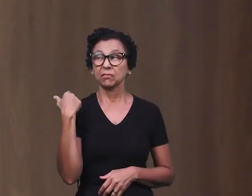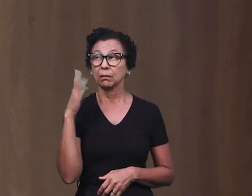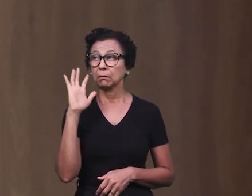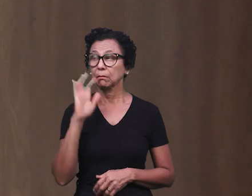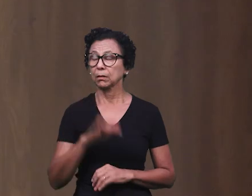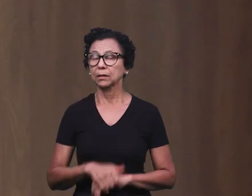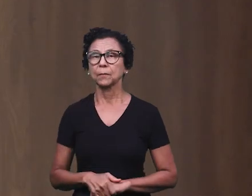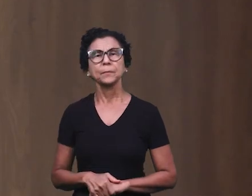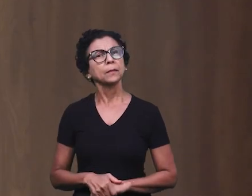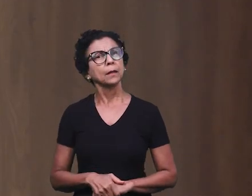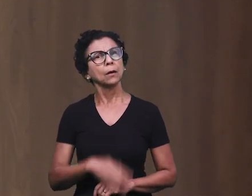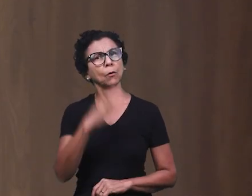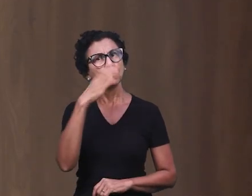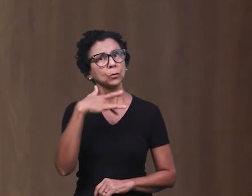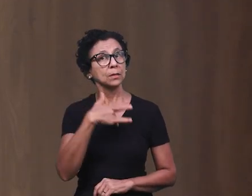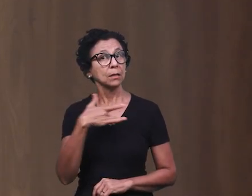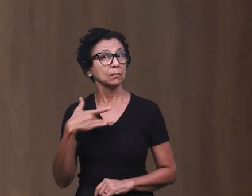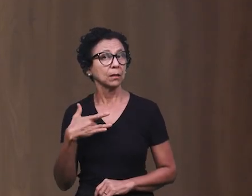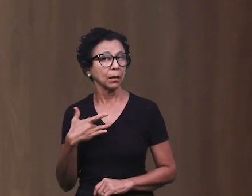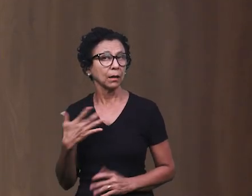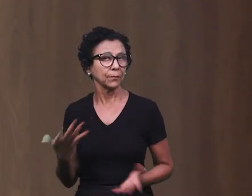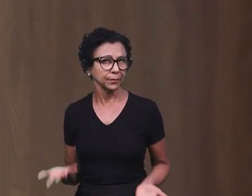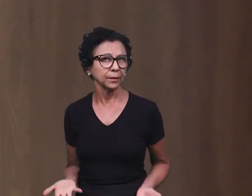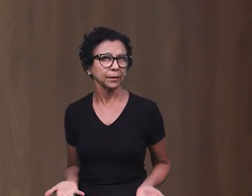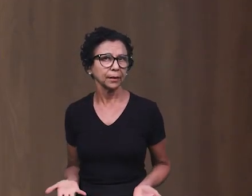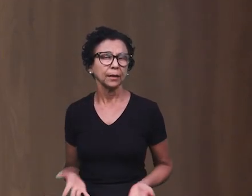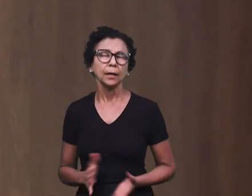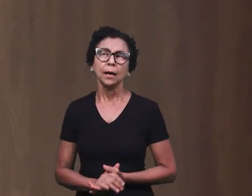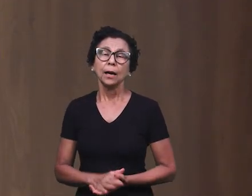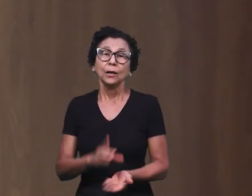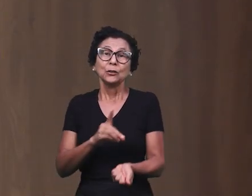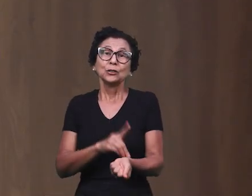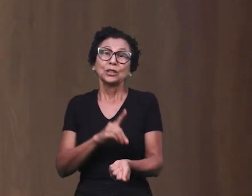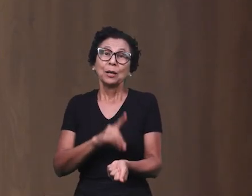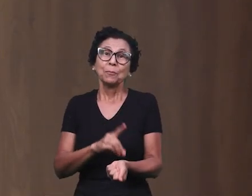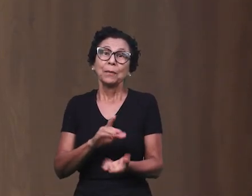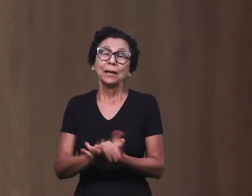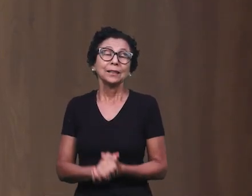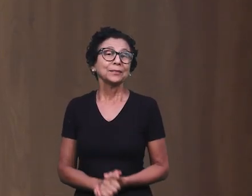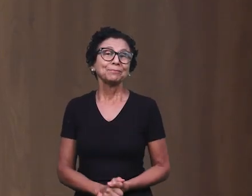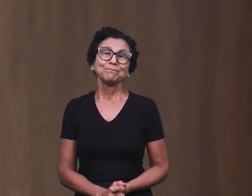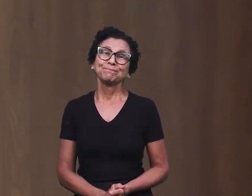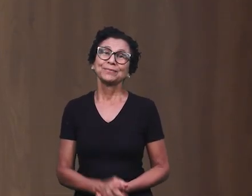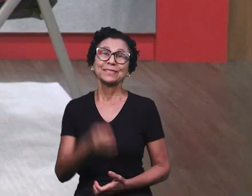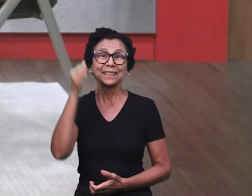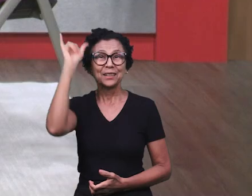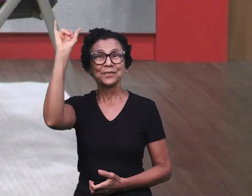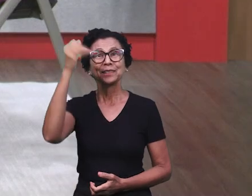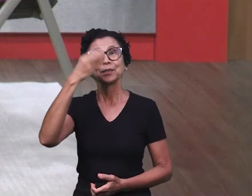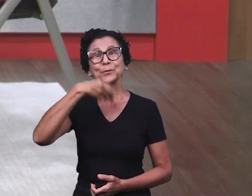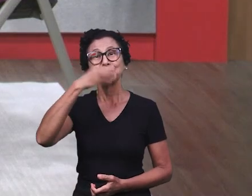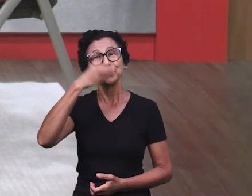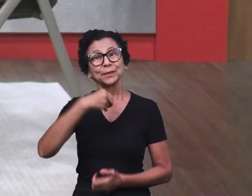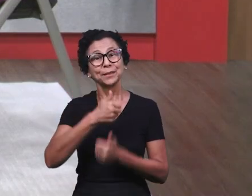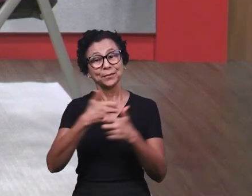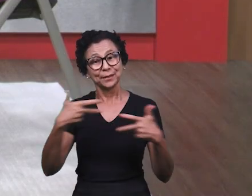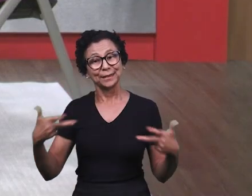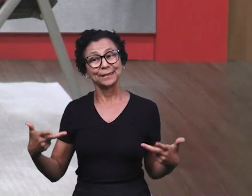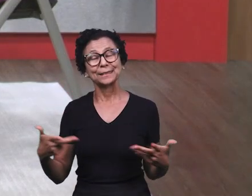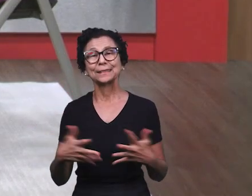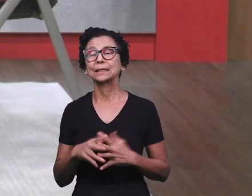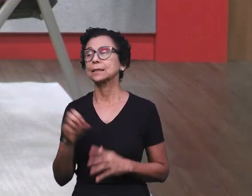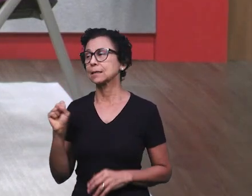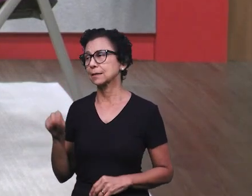são saudáveis. E aí, o paciente diabético, ele tem uma restrição também a frutas, não é? Tem sim,